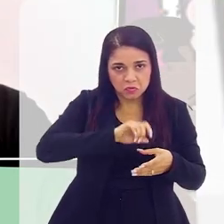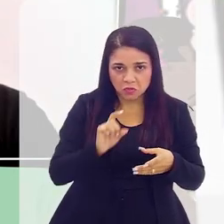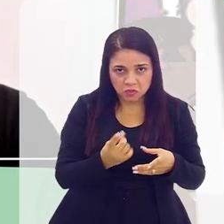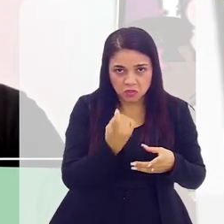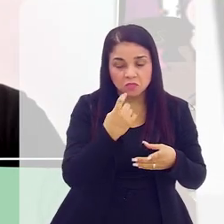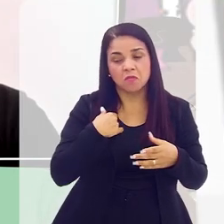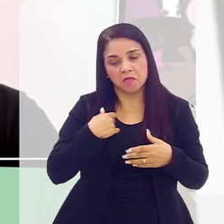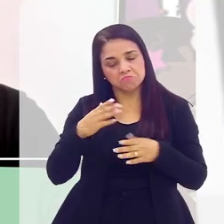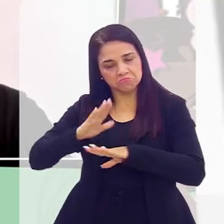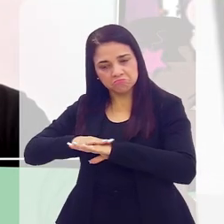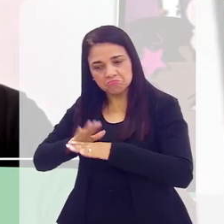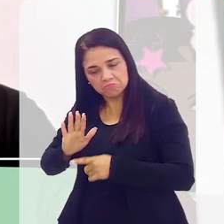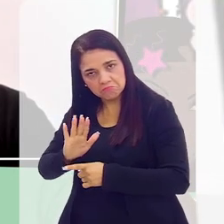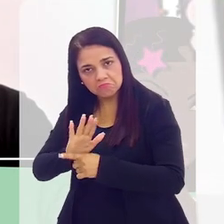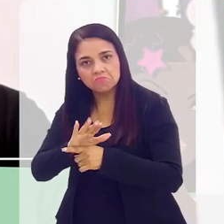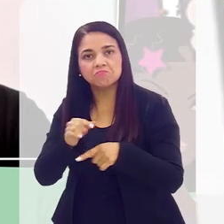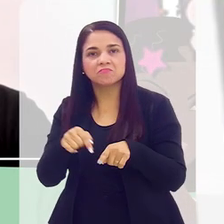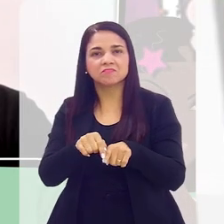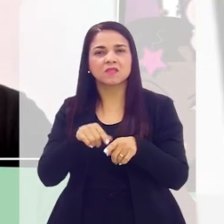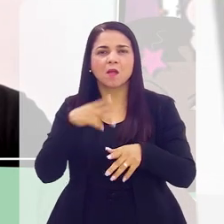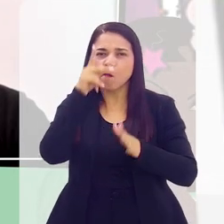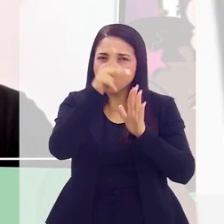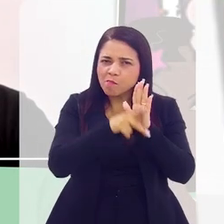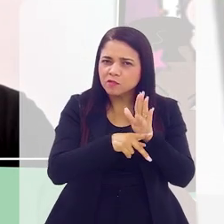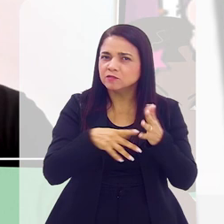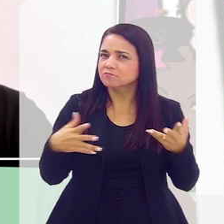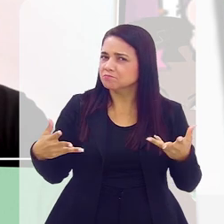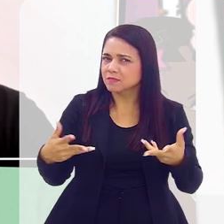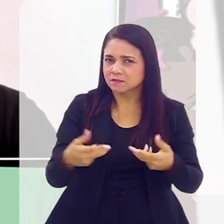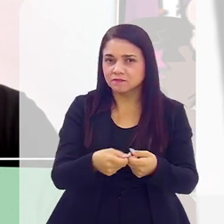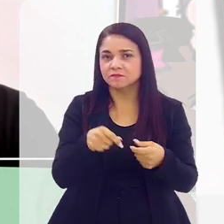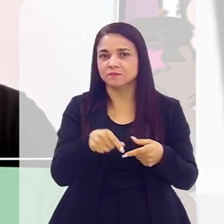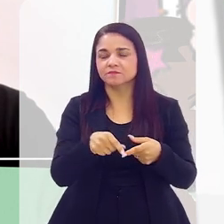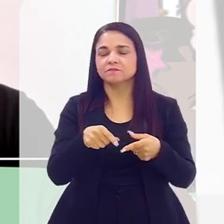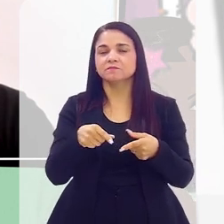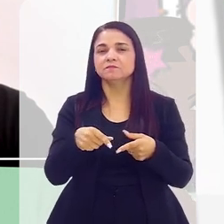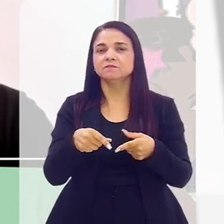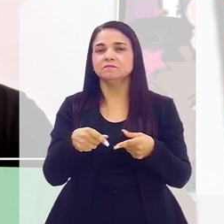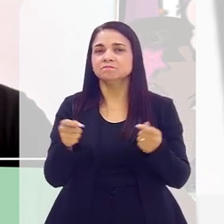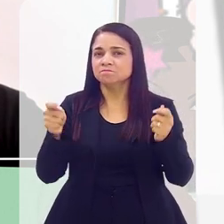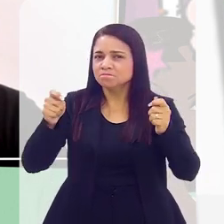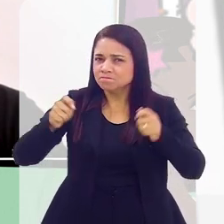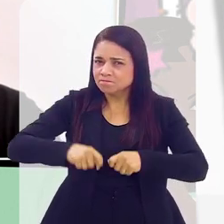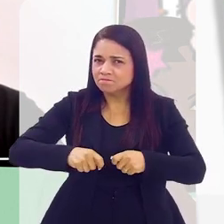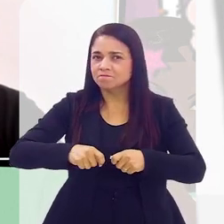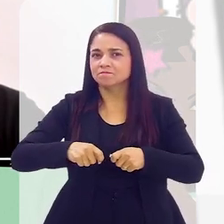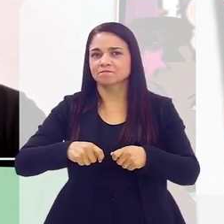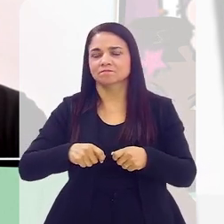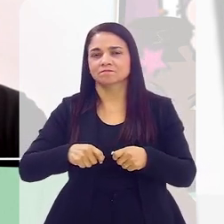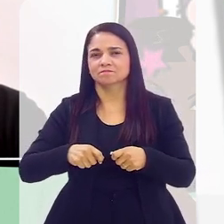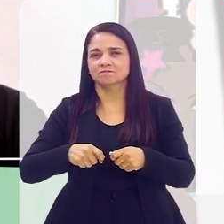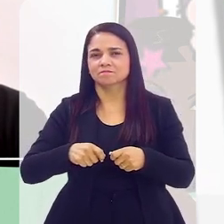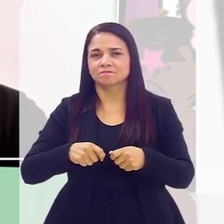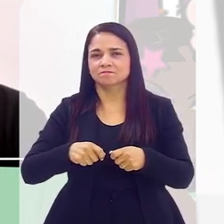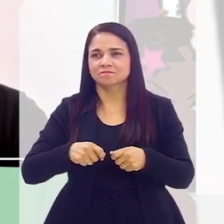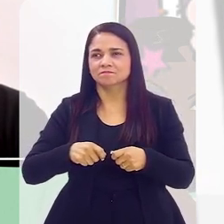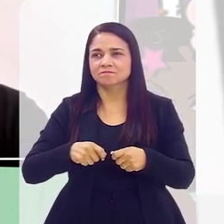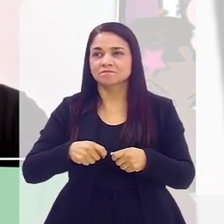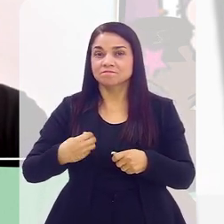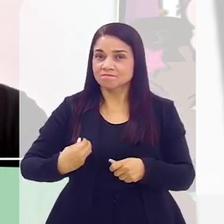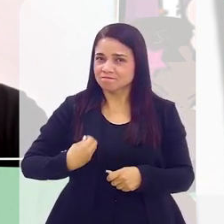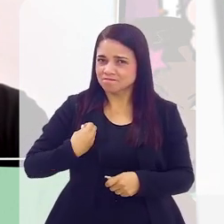colocamos." E assim funciona. É um projeto muito bacana, que a gente